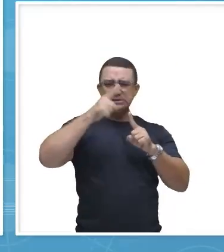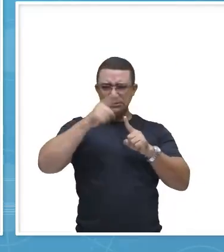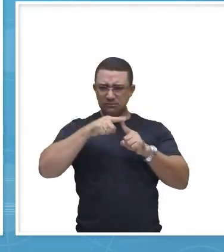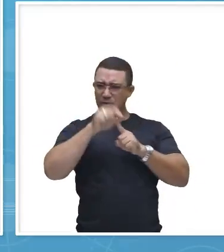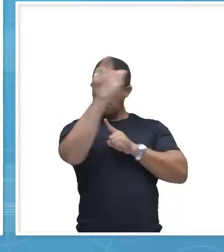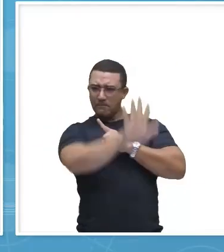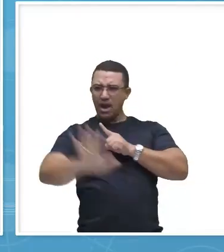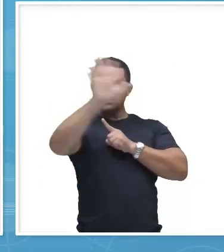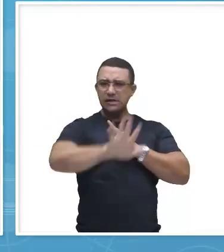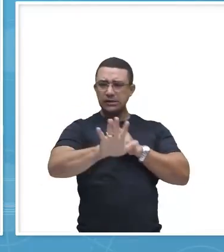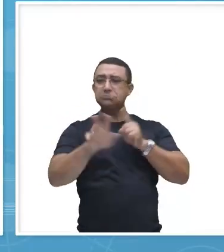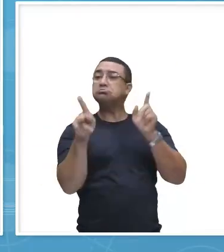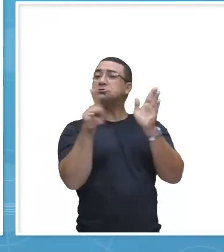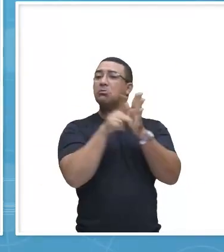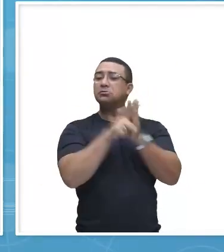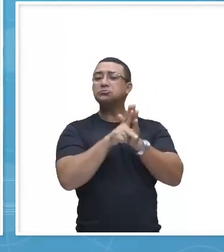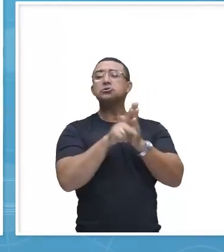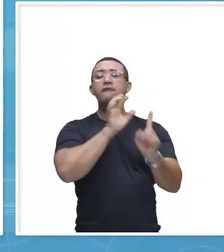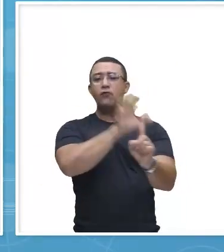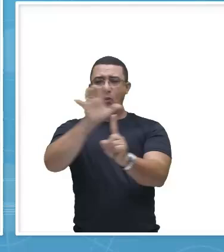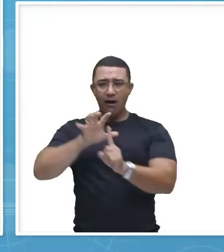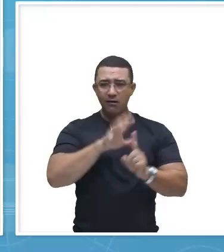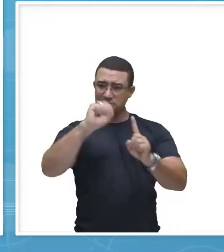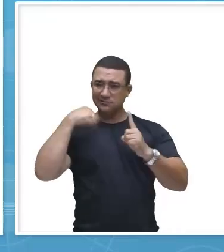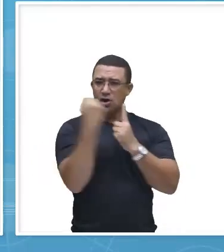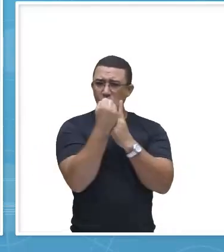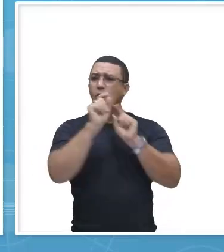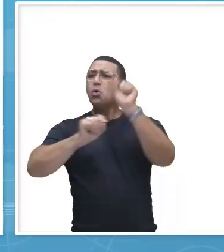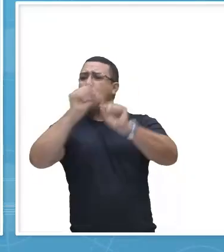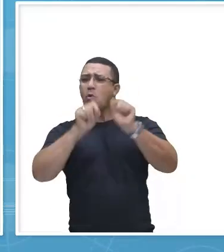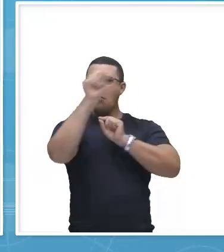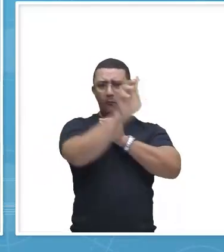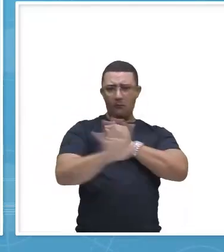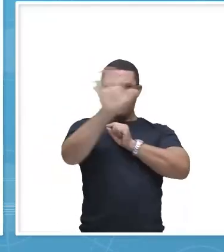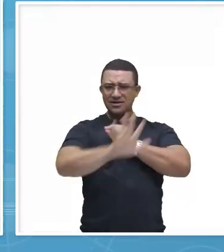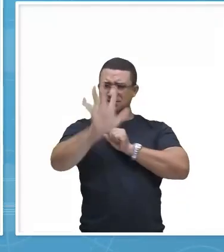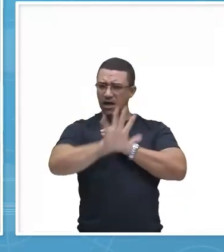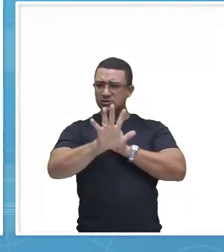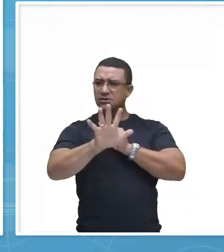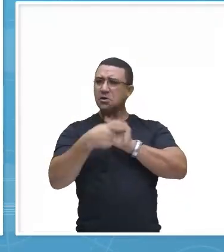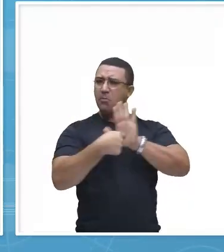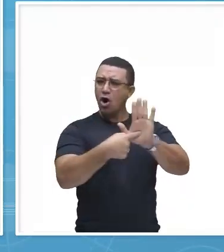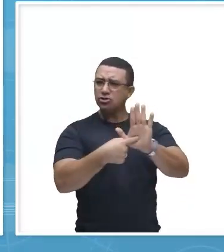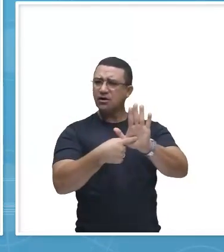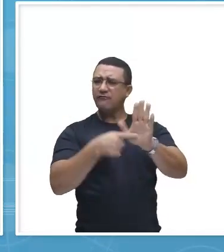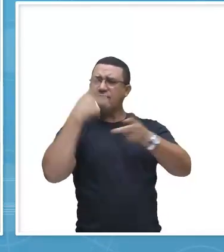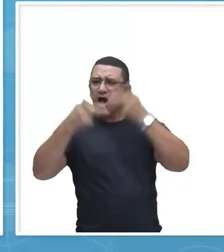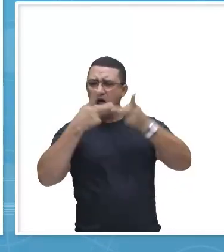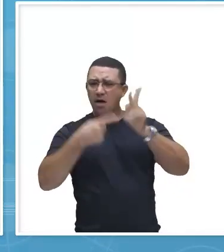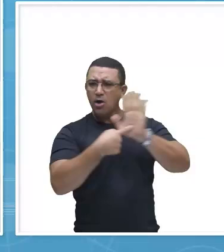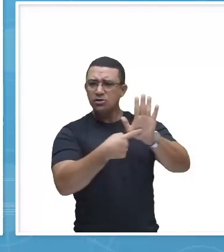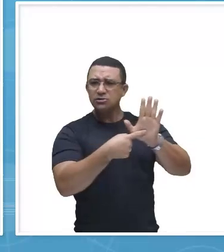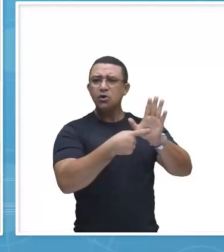suas interferências sociais. Como é que a paisagem diz muito sobre quem nós somos, o lugar que